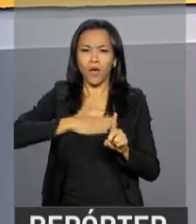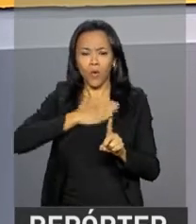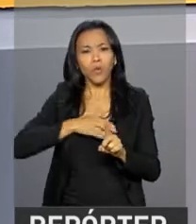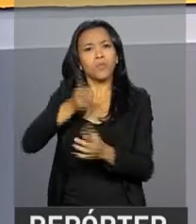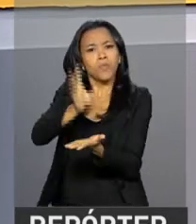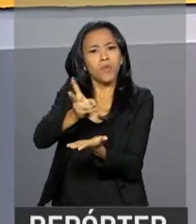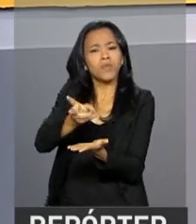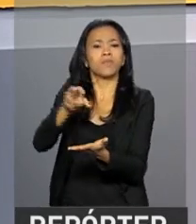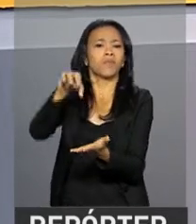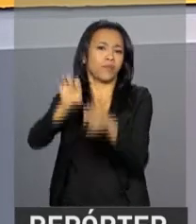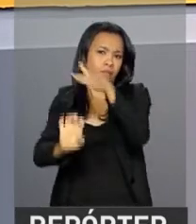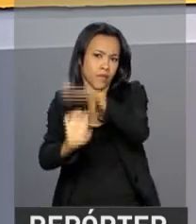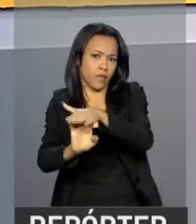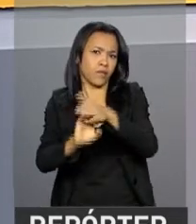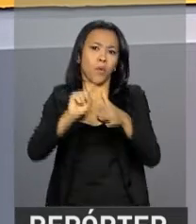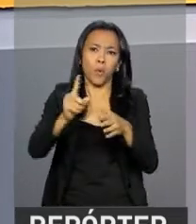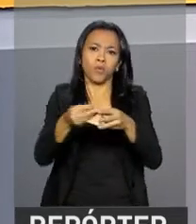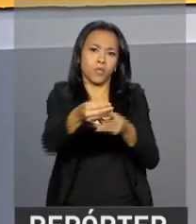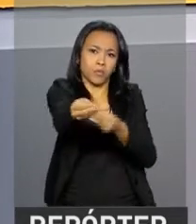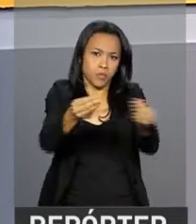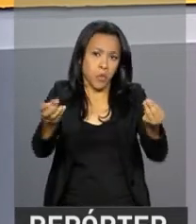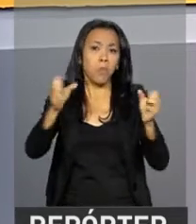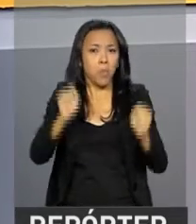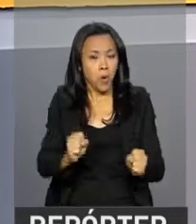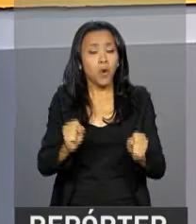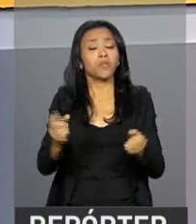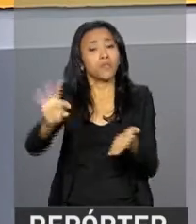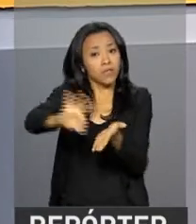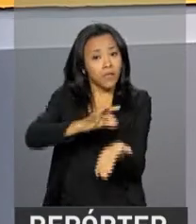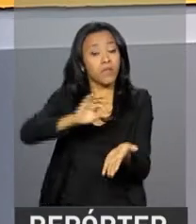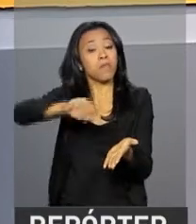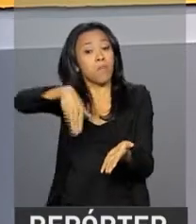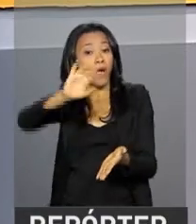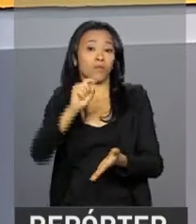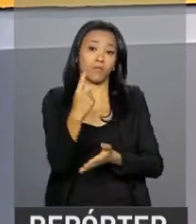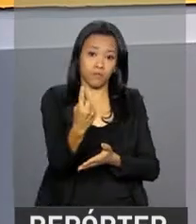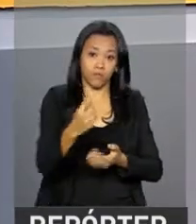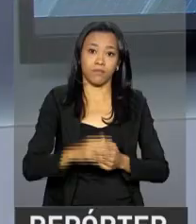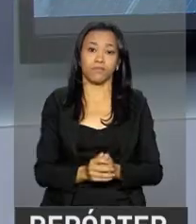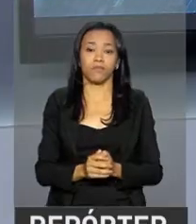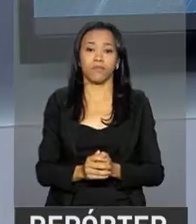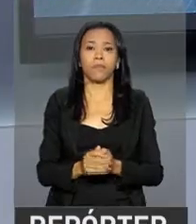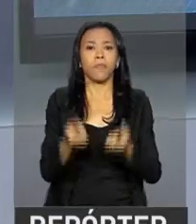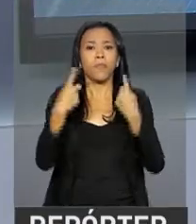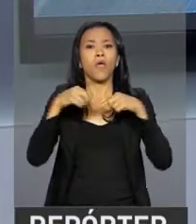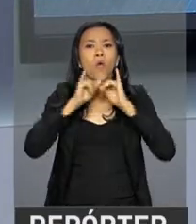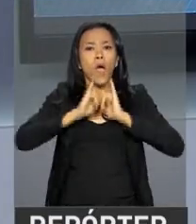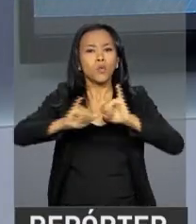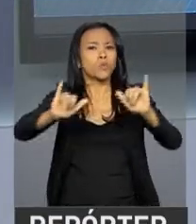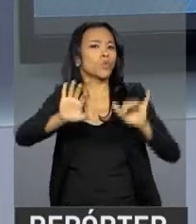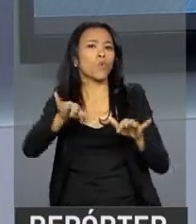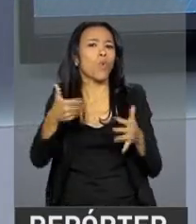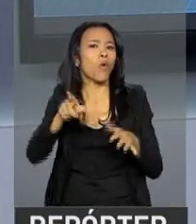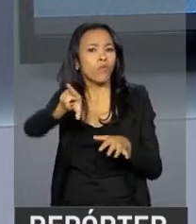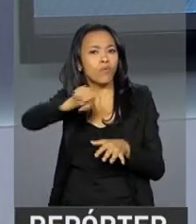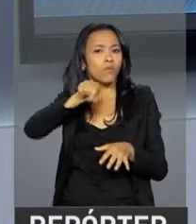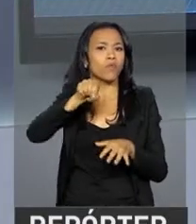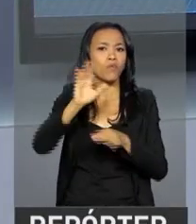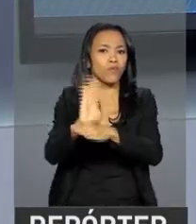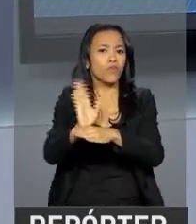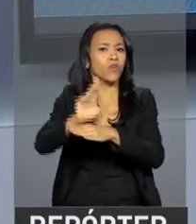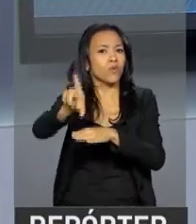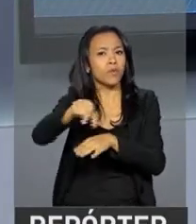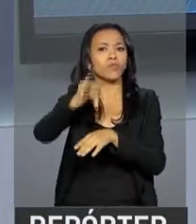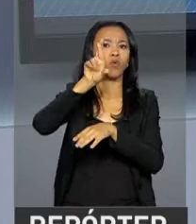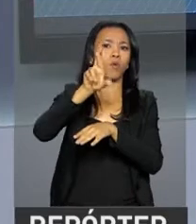mesma produtora ou distribuidora poderá inscrever mais de uma obra. O anúncio de qual filme vai representar o